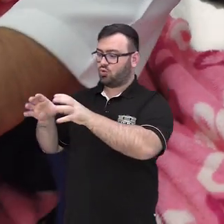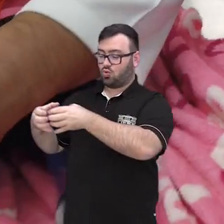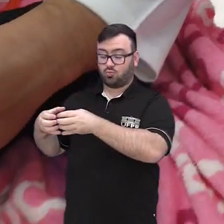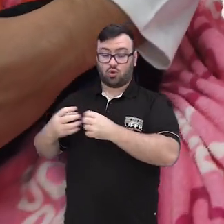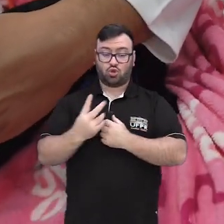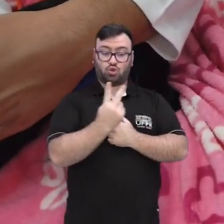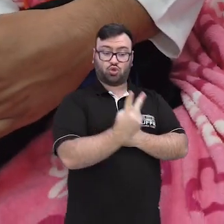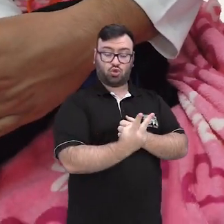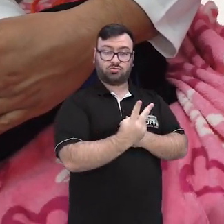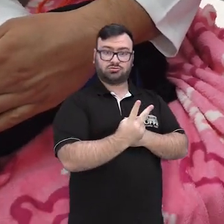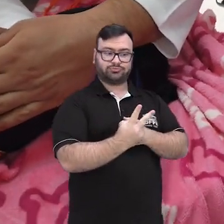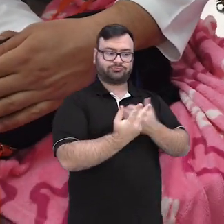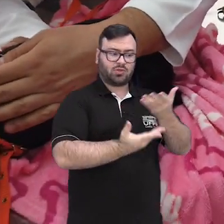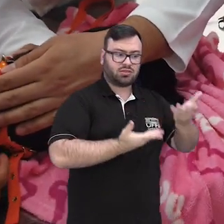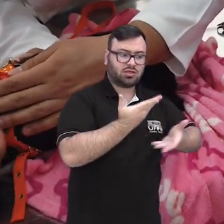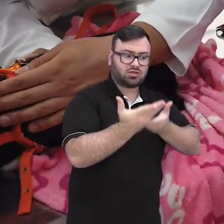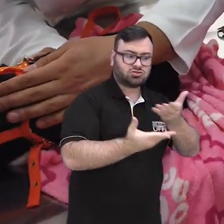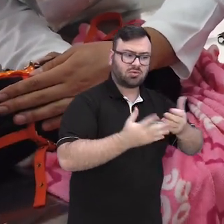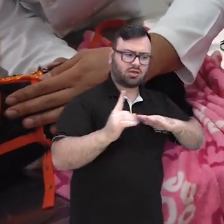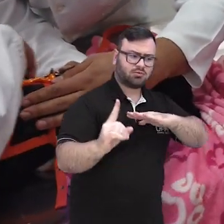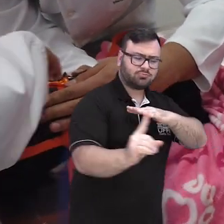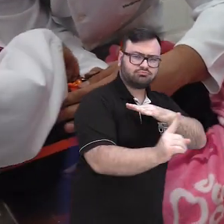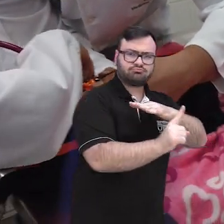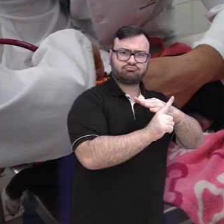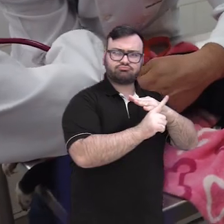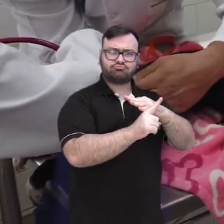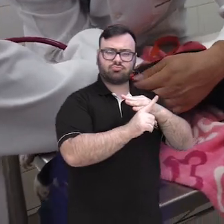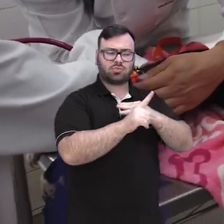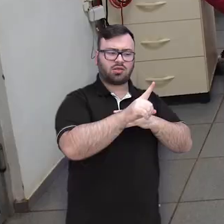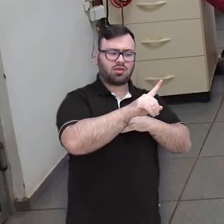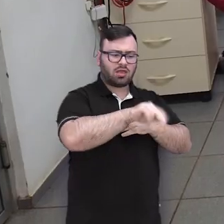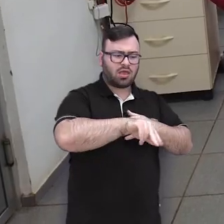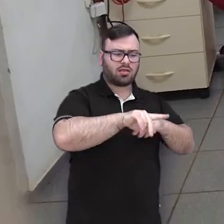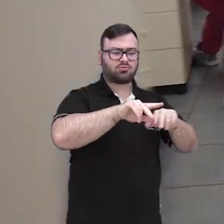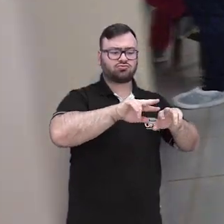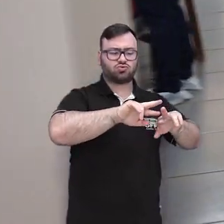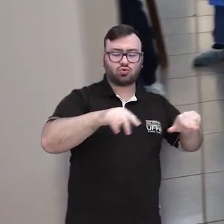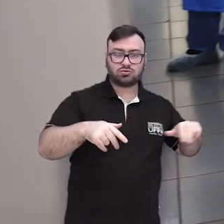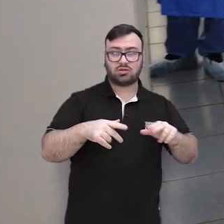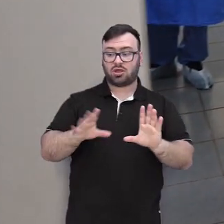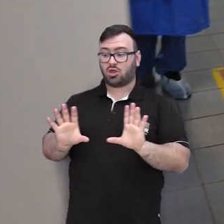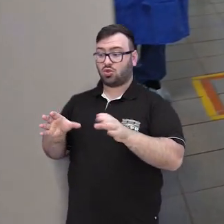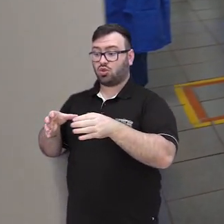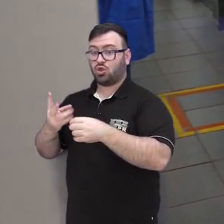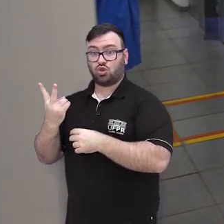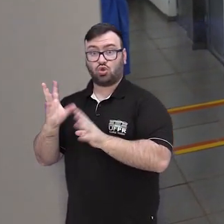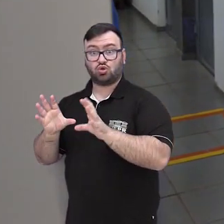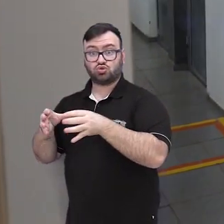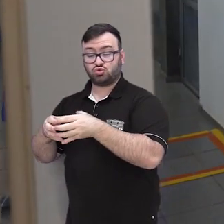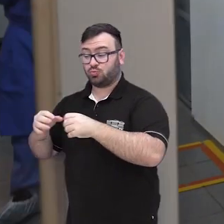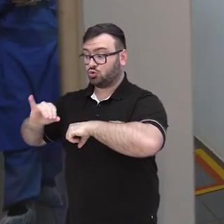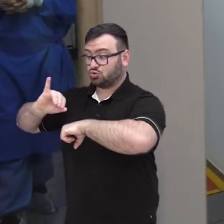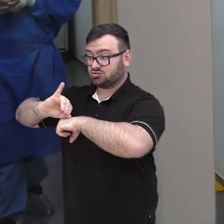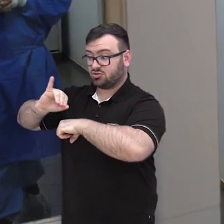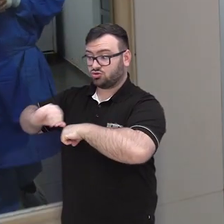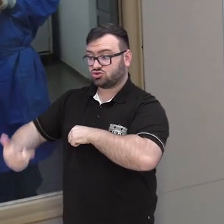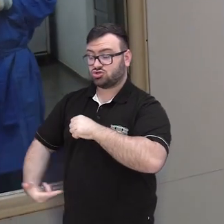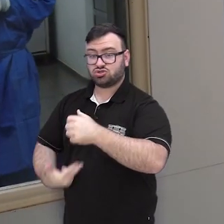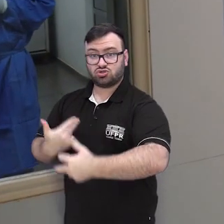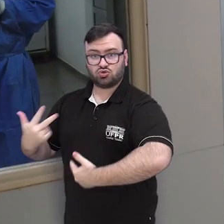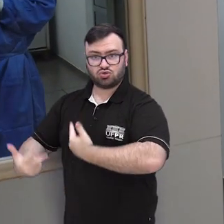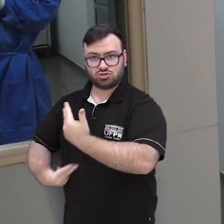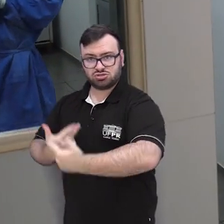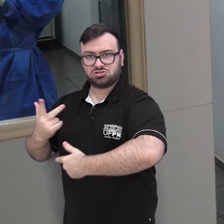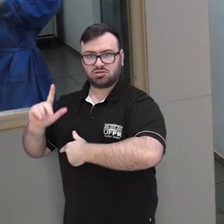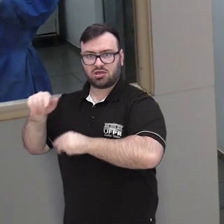Dois grupos ficam em ambulatório fazendo os atendimentos clínicos cirúrgicos e dois grupos ficam no centro cirúrgico fazendo os